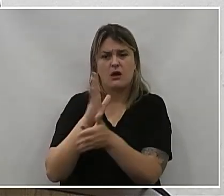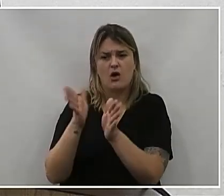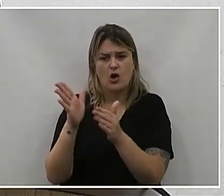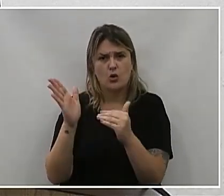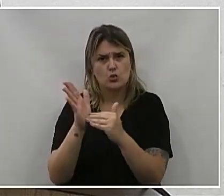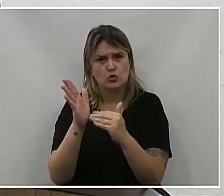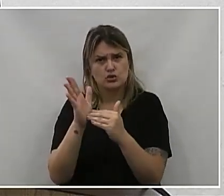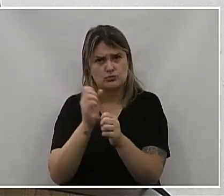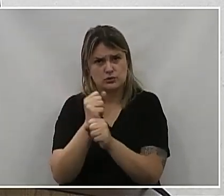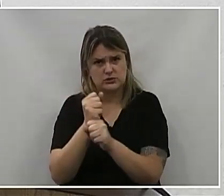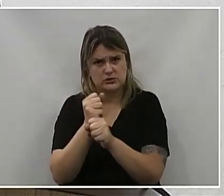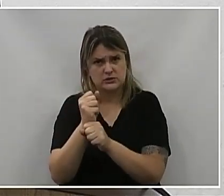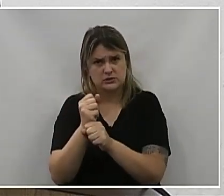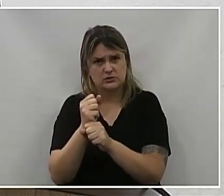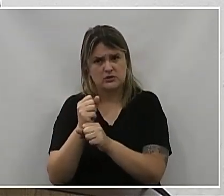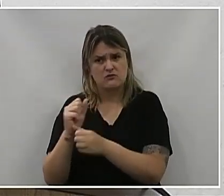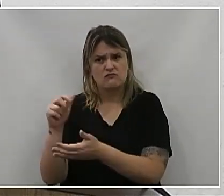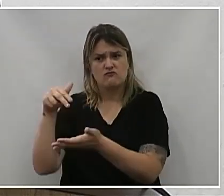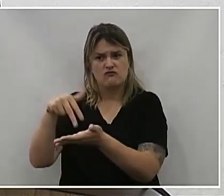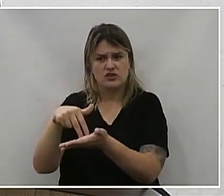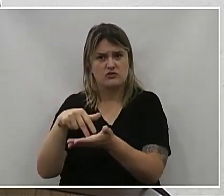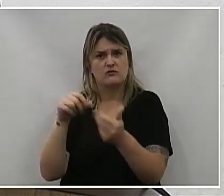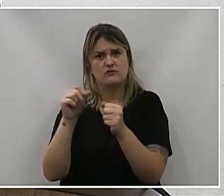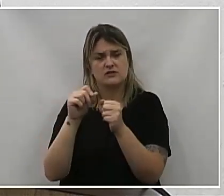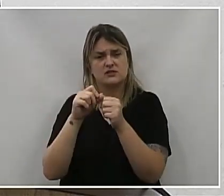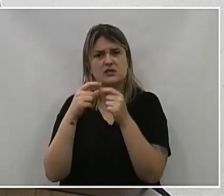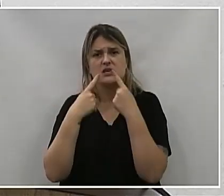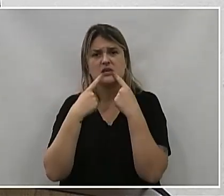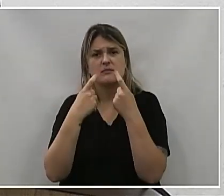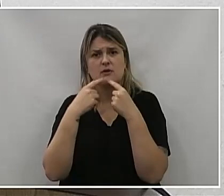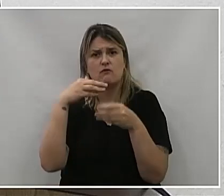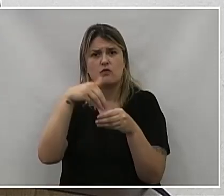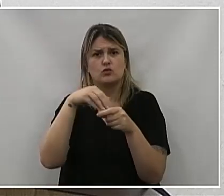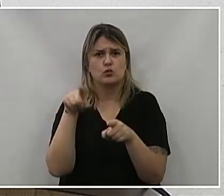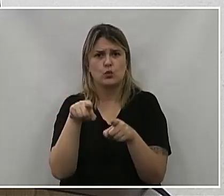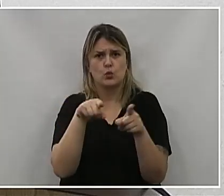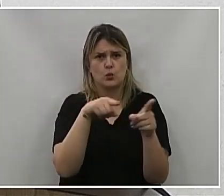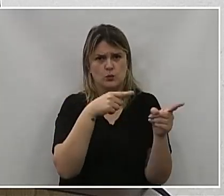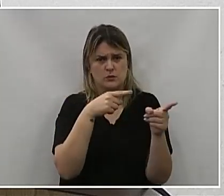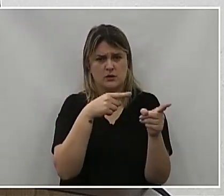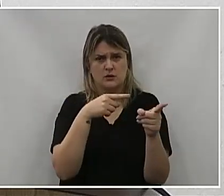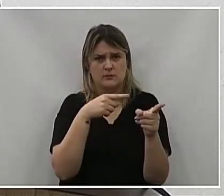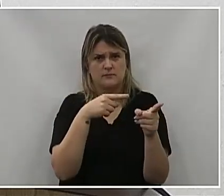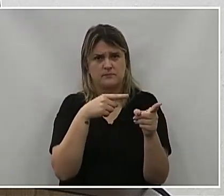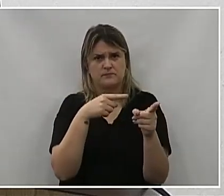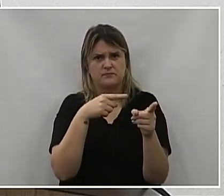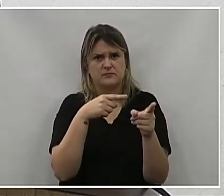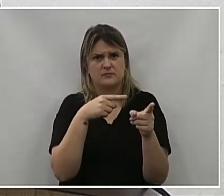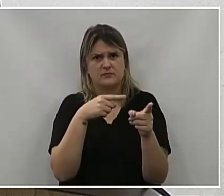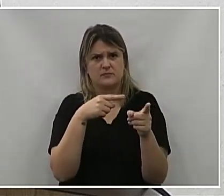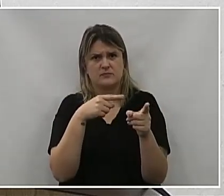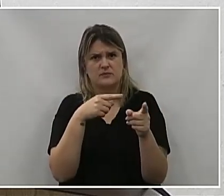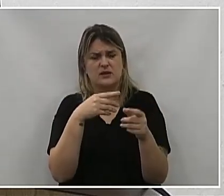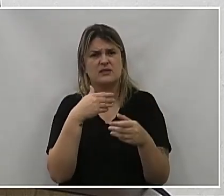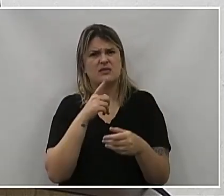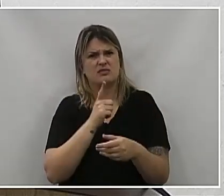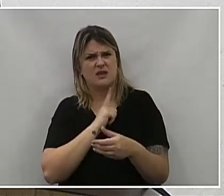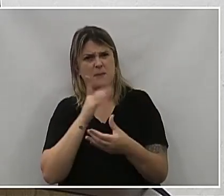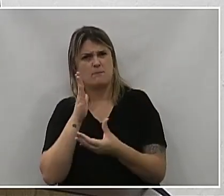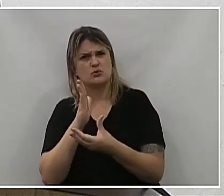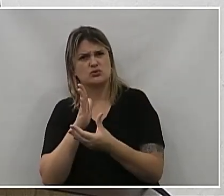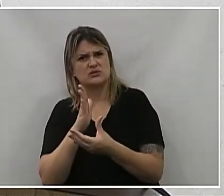Agora, no último ano, quando eu venho aqui nessa sessão e declaro meu voto contrário, tem um processo administrativo aberto contra